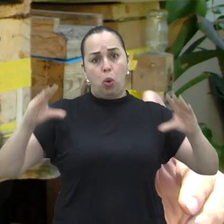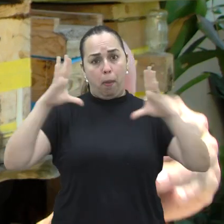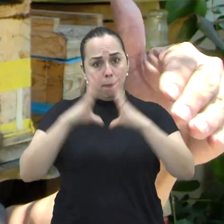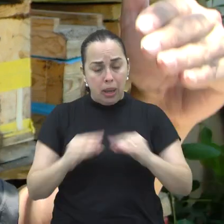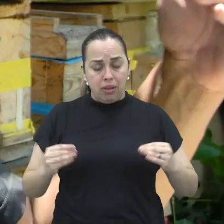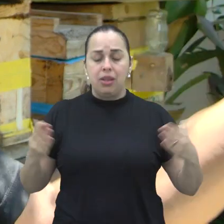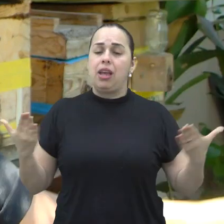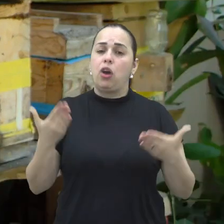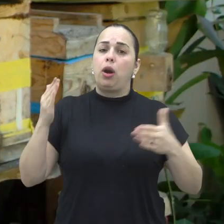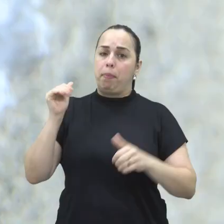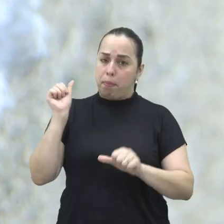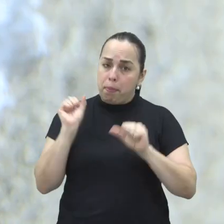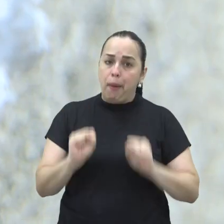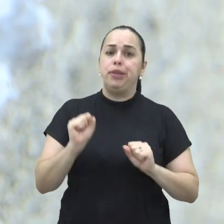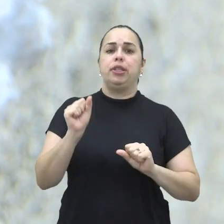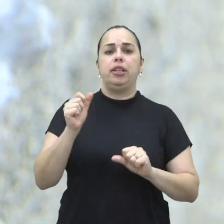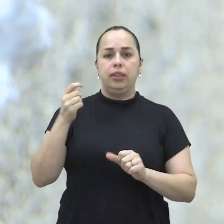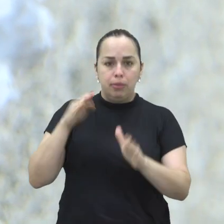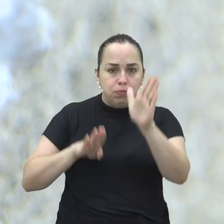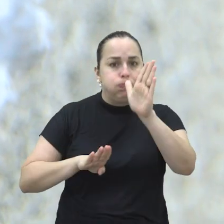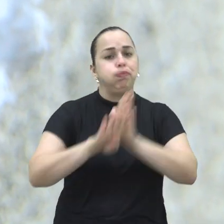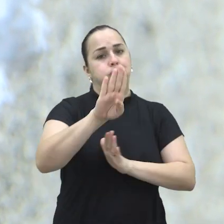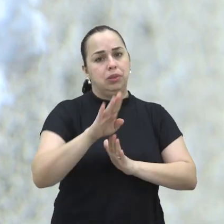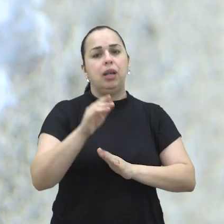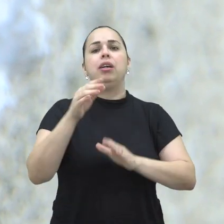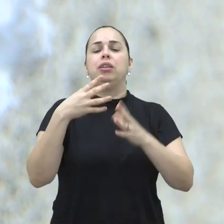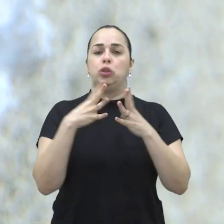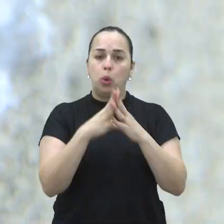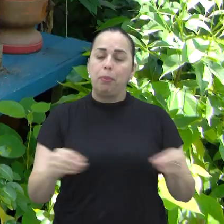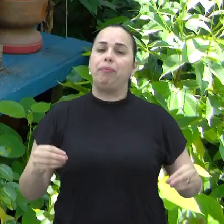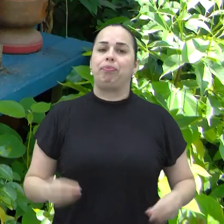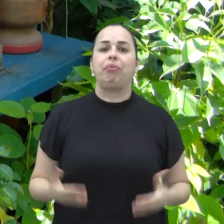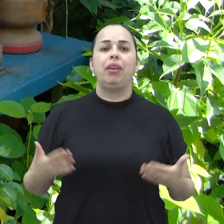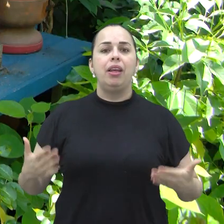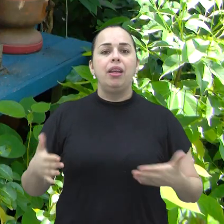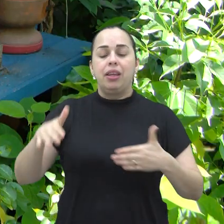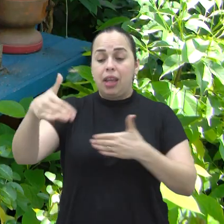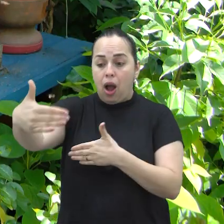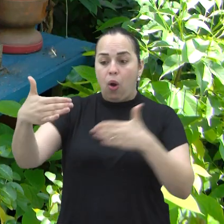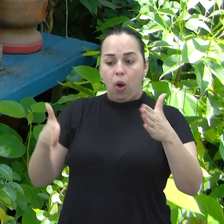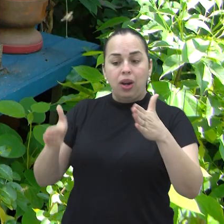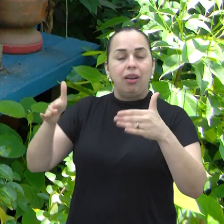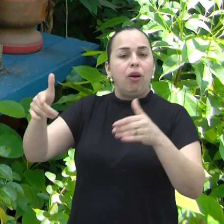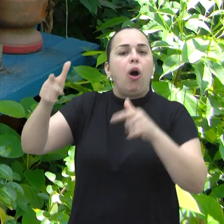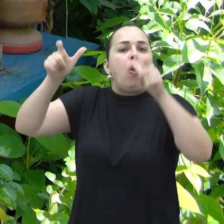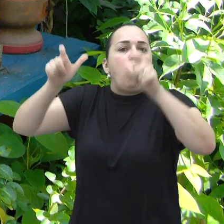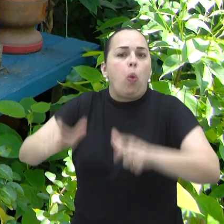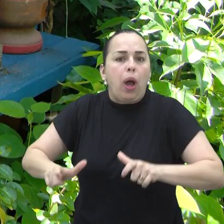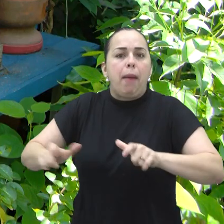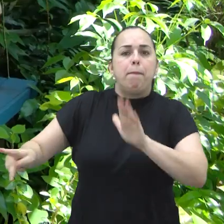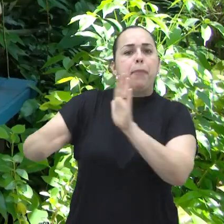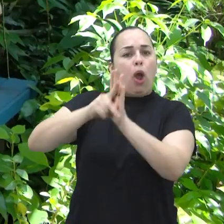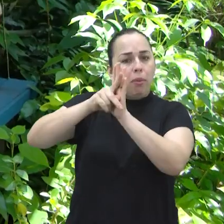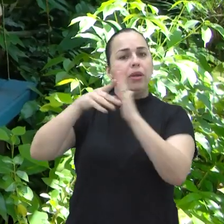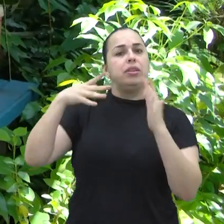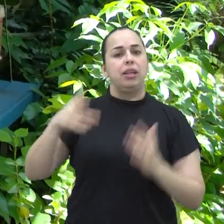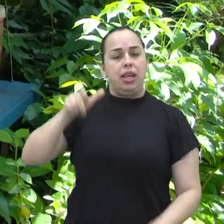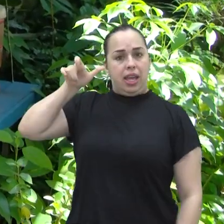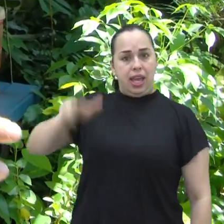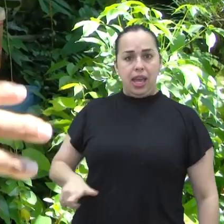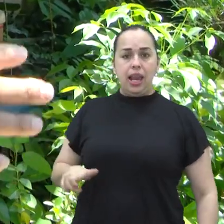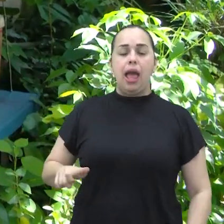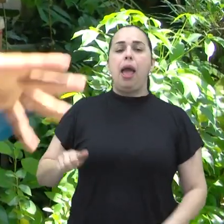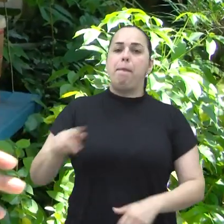que isso aí pode ter aumentado. Por aqui elas ficam por toda parte, afinal esse é um meliponário. O Reginaldo